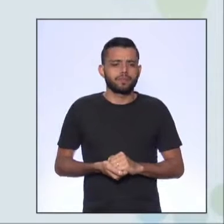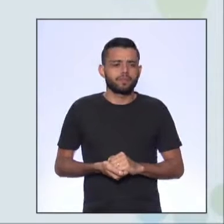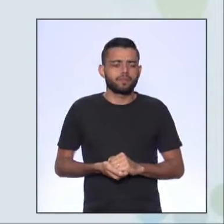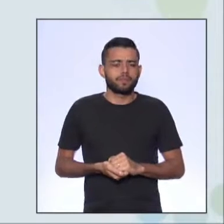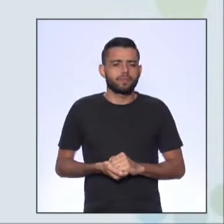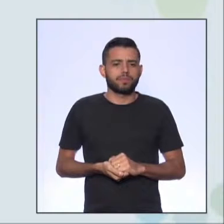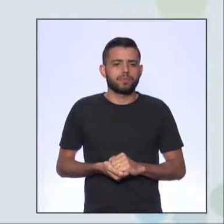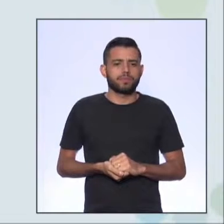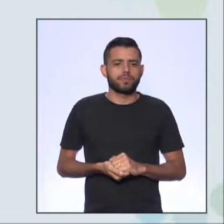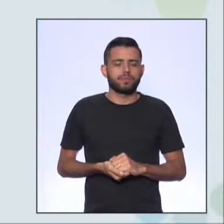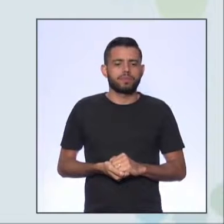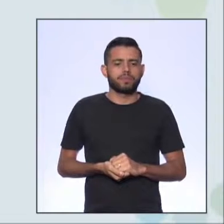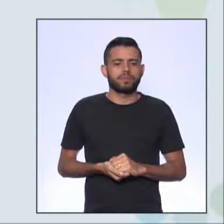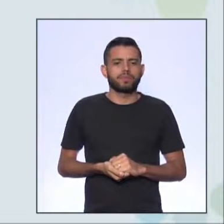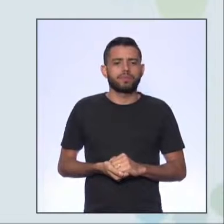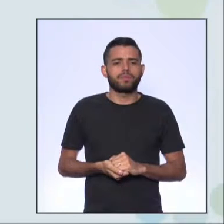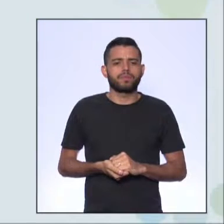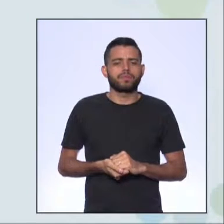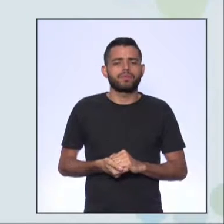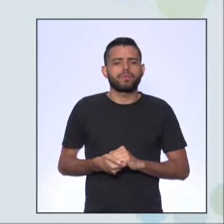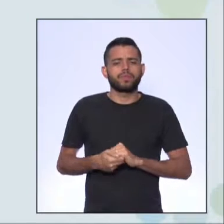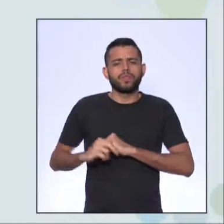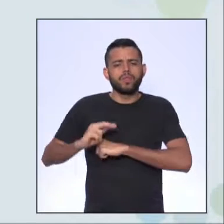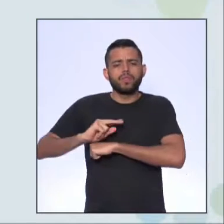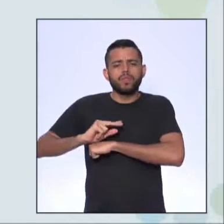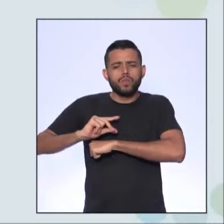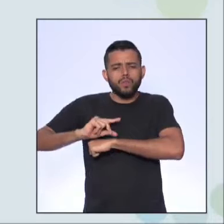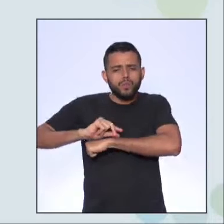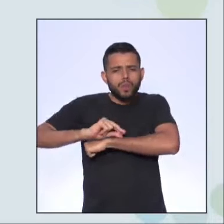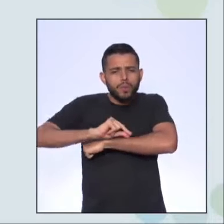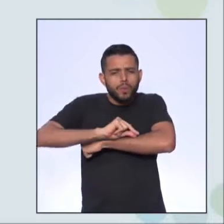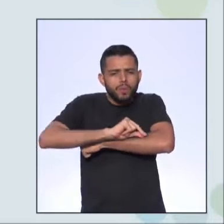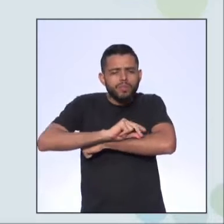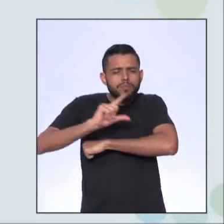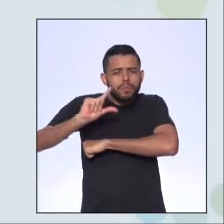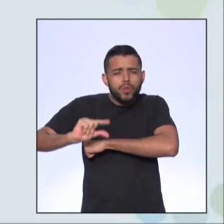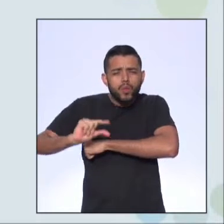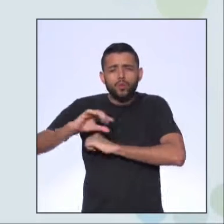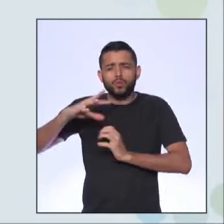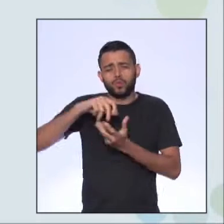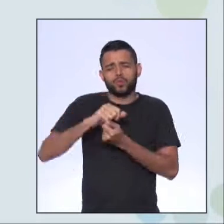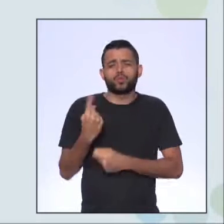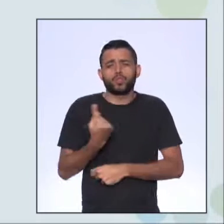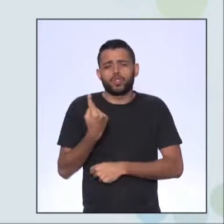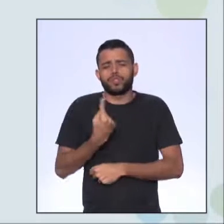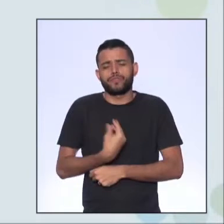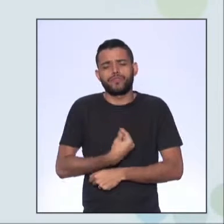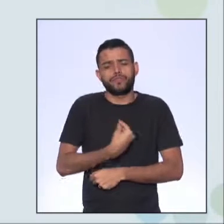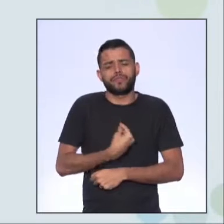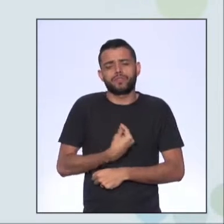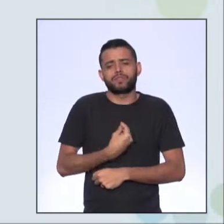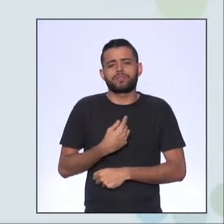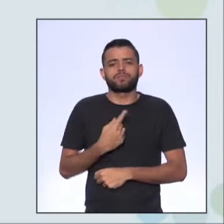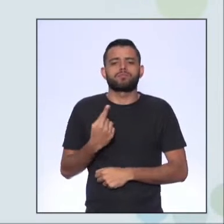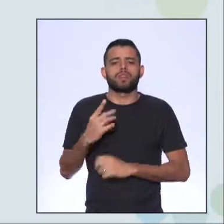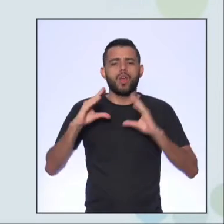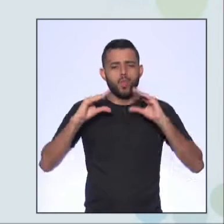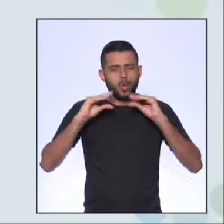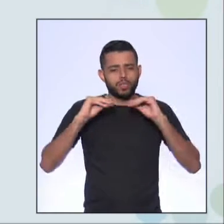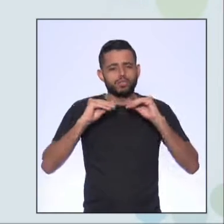tá? O menor tamanduá do mundo é solitário e tem hábitos noturnos. passa o dia